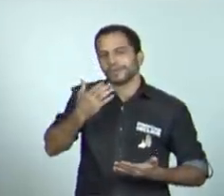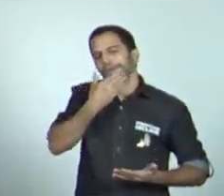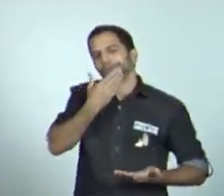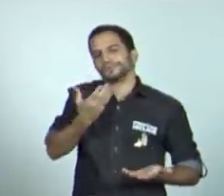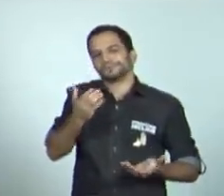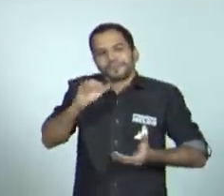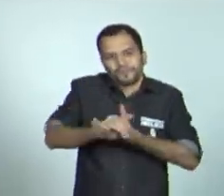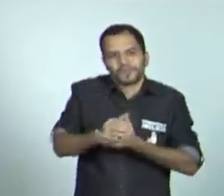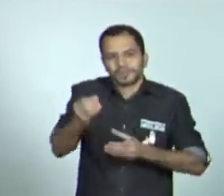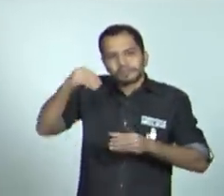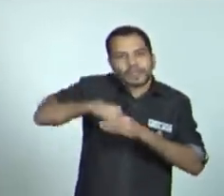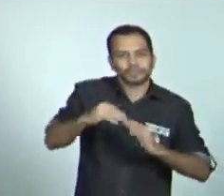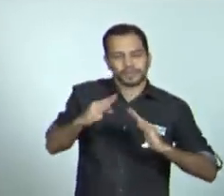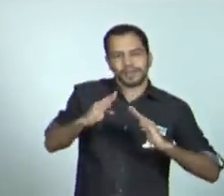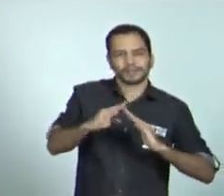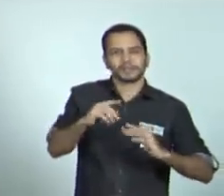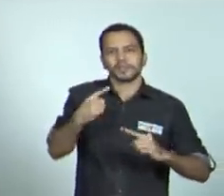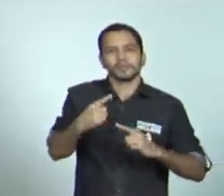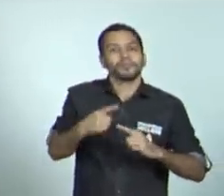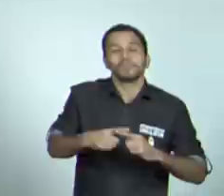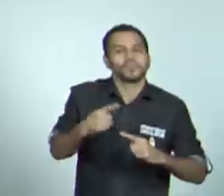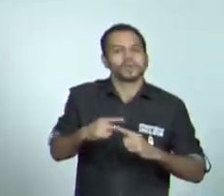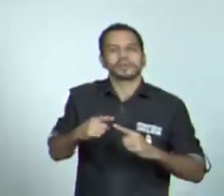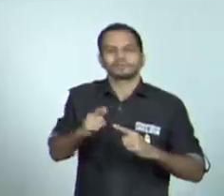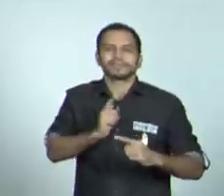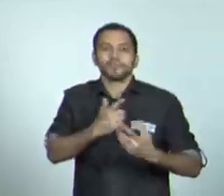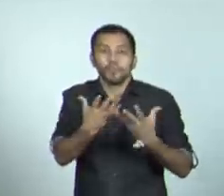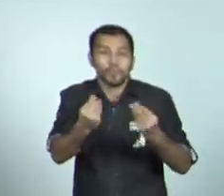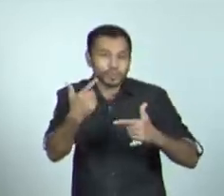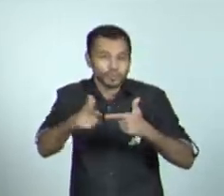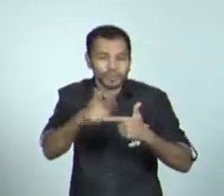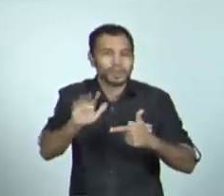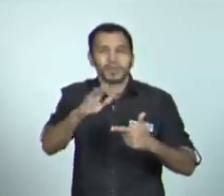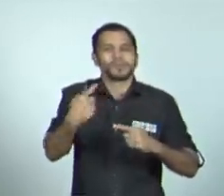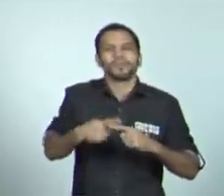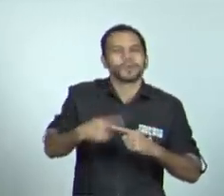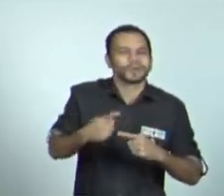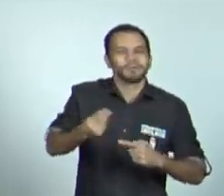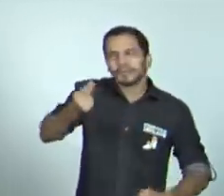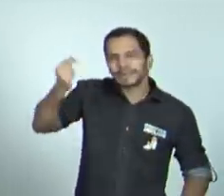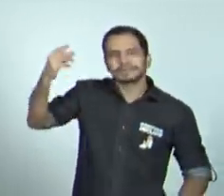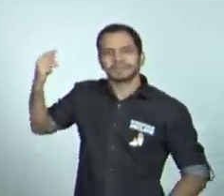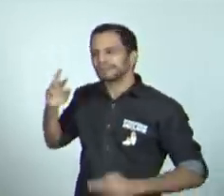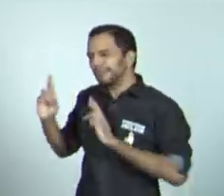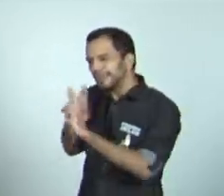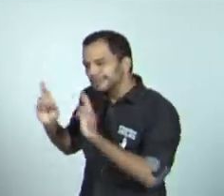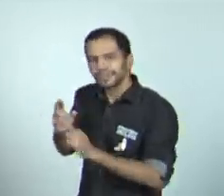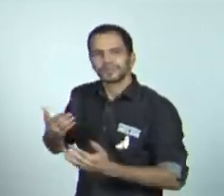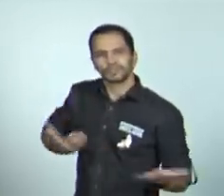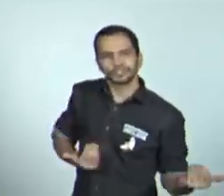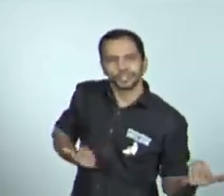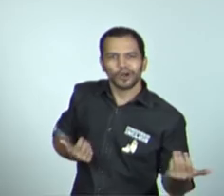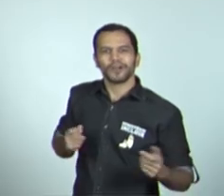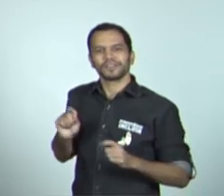por causa da zap das amizades que ele terminar juventude por causa dos relacionamentos que ele teve por causa